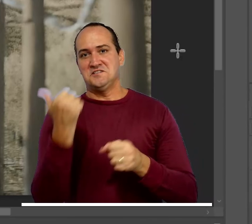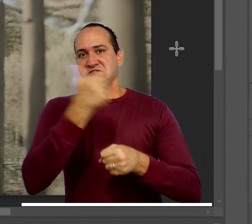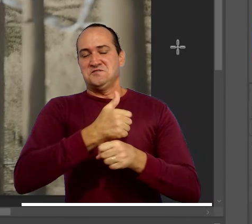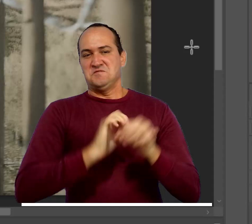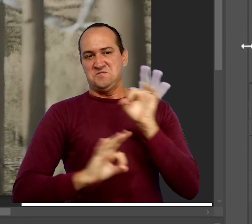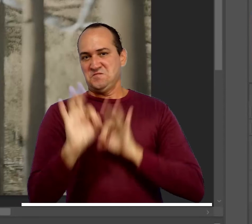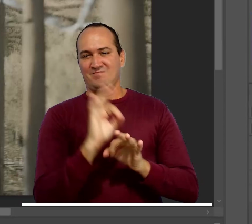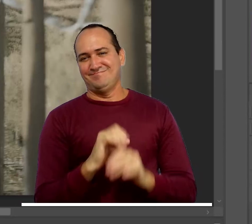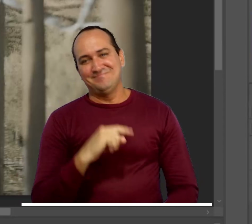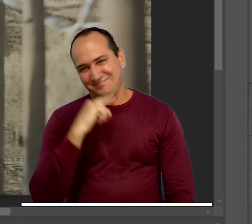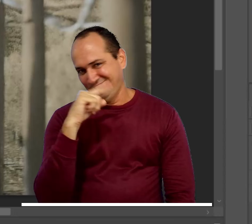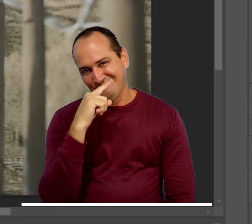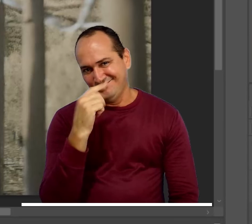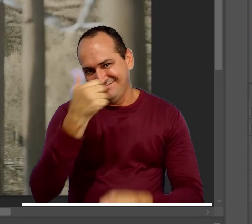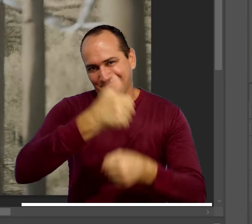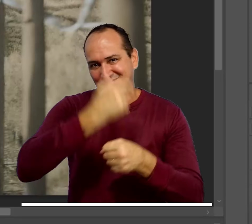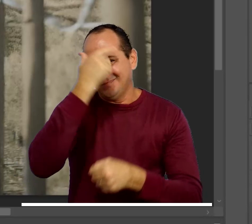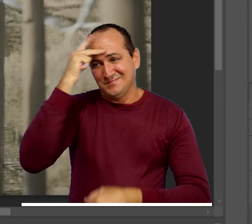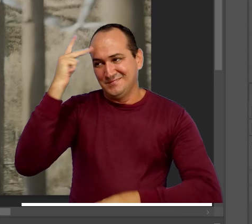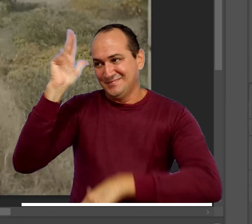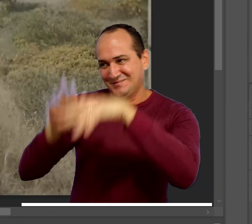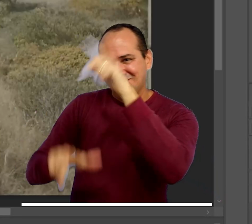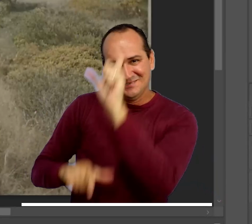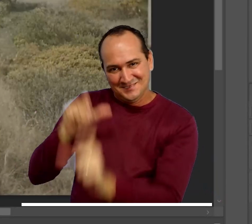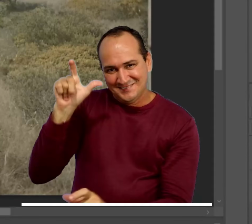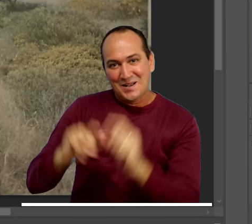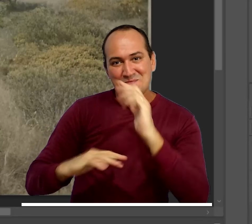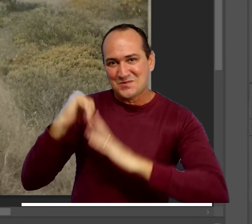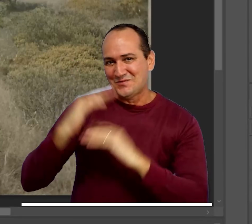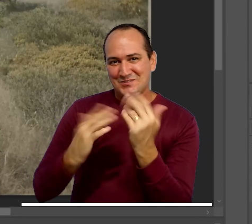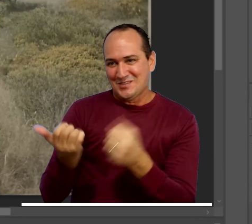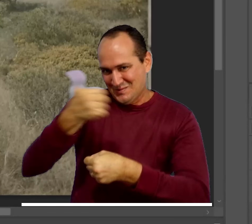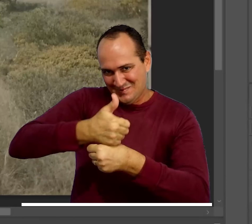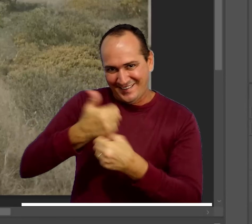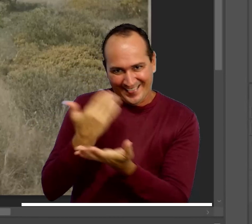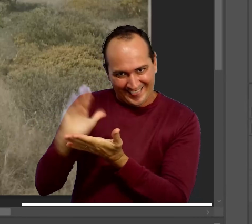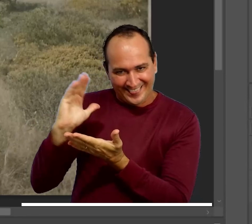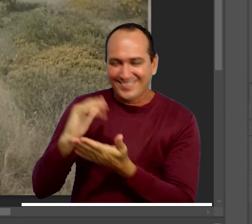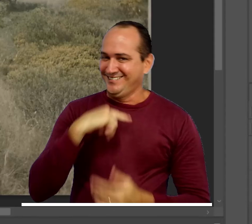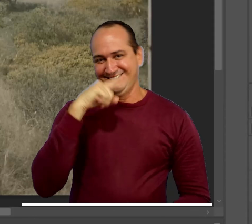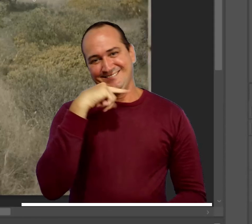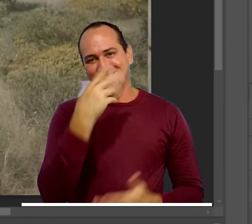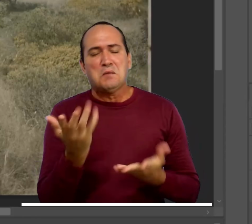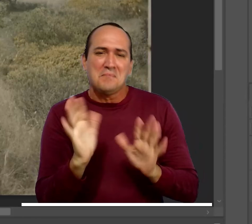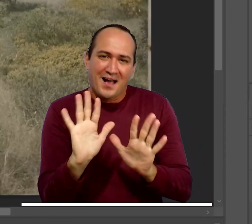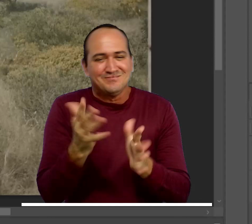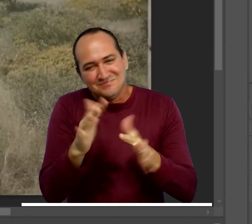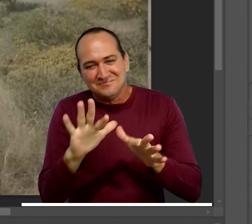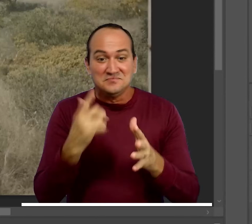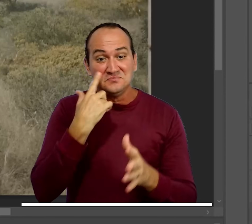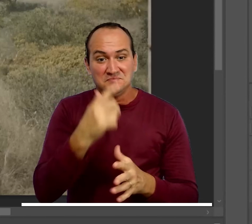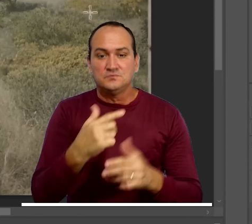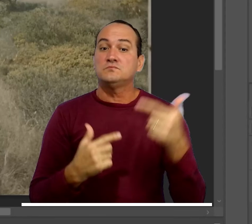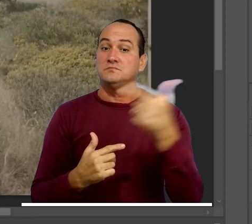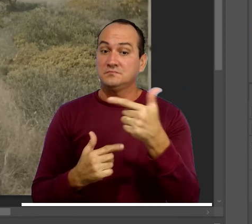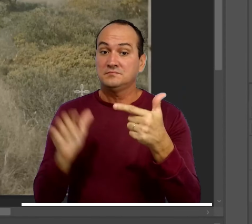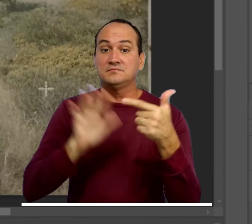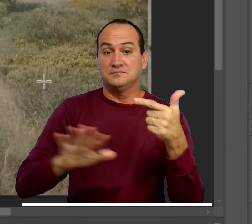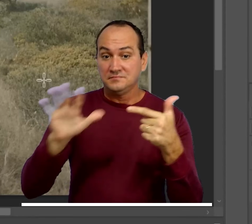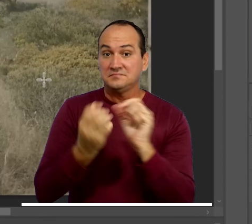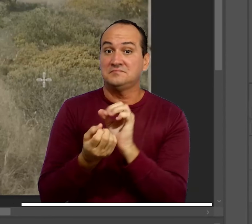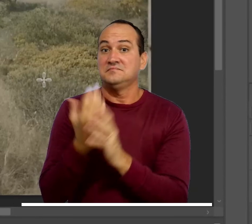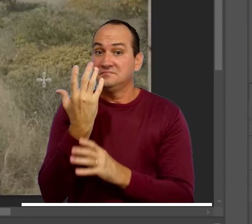artista, não dá mesmo, mas é mais para a gente ter uma ideia das possibilidades de pintura digital. Essa segunda aqui eu já achei mais interessante, esse cenário